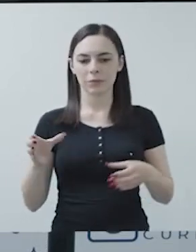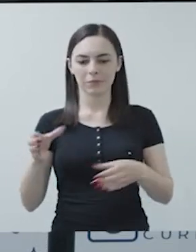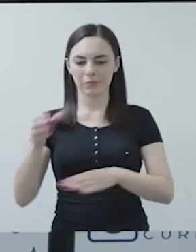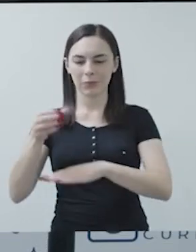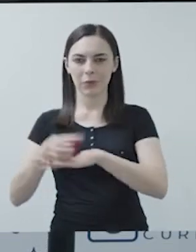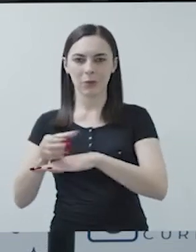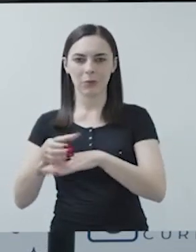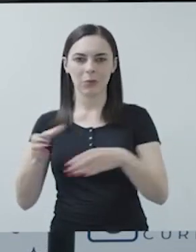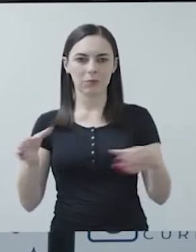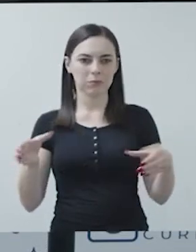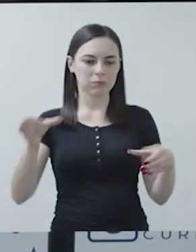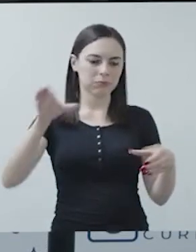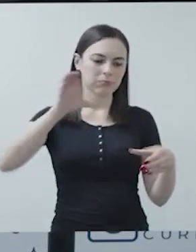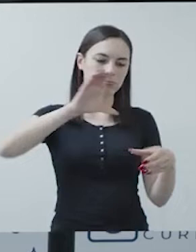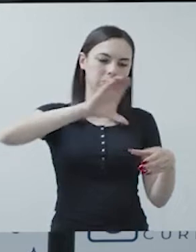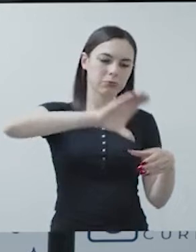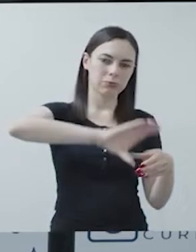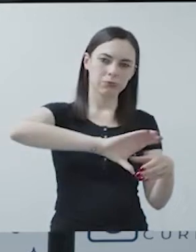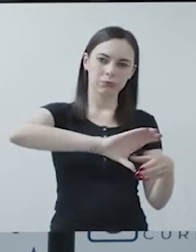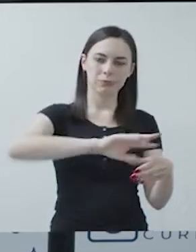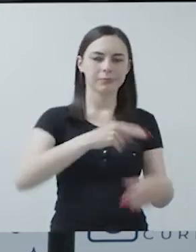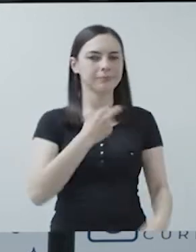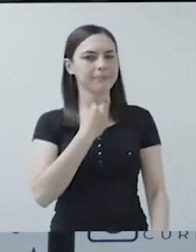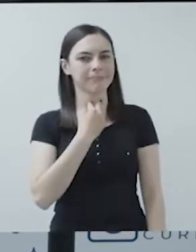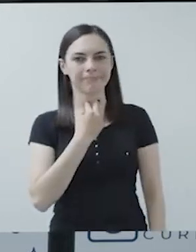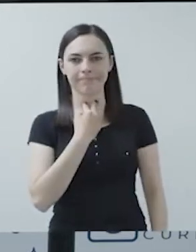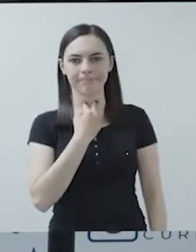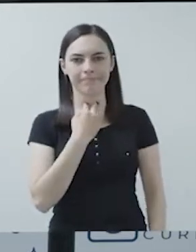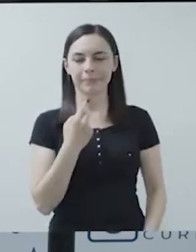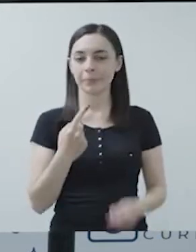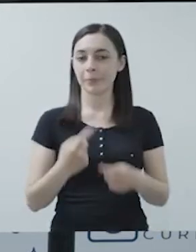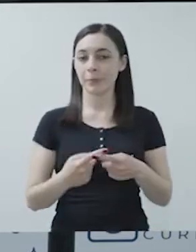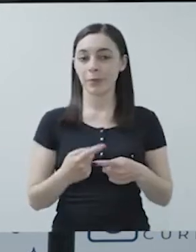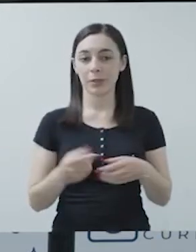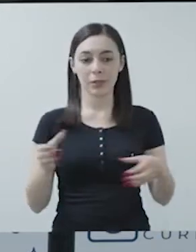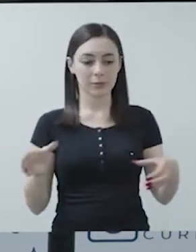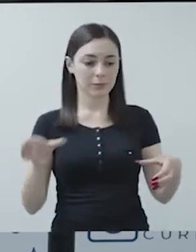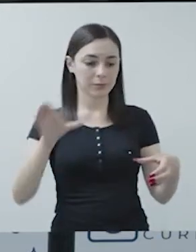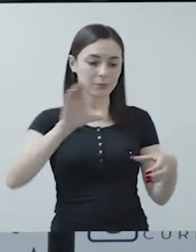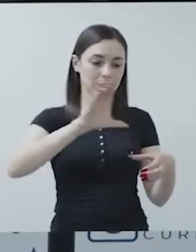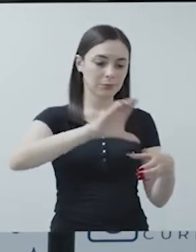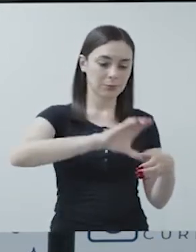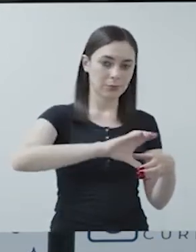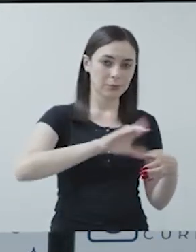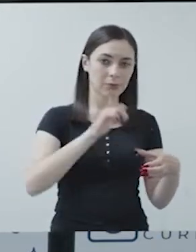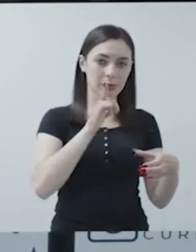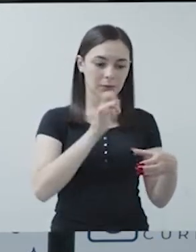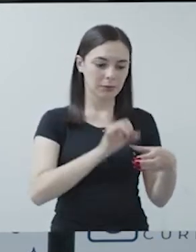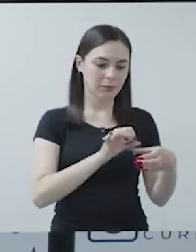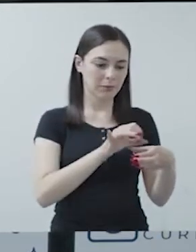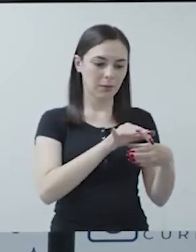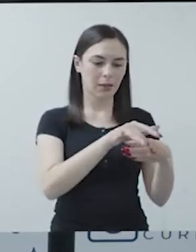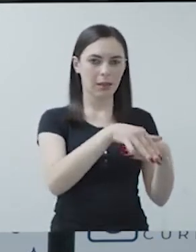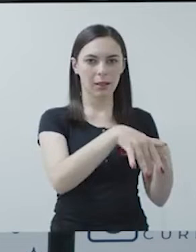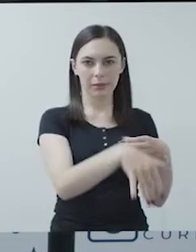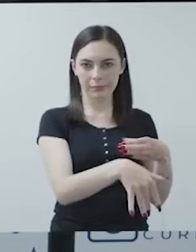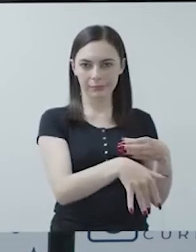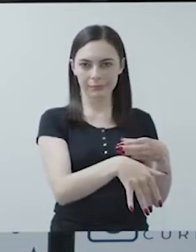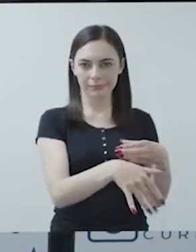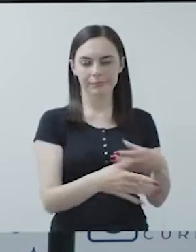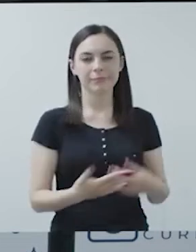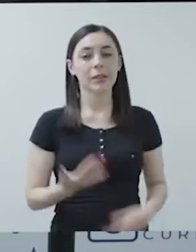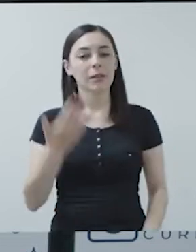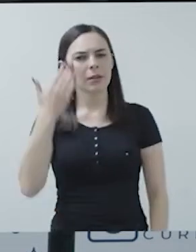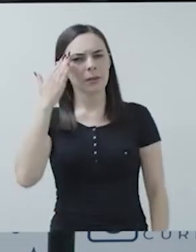esse conteúdo do copo 1 no copo 2, porque vai transbordar, ok? Para a gente